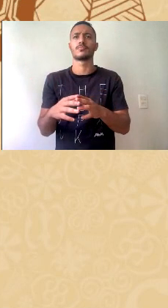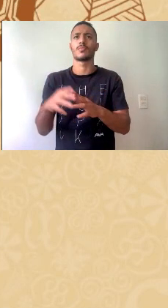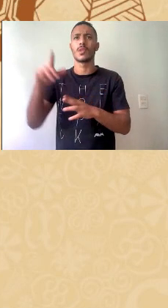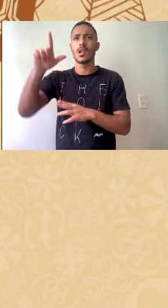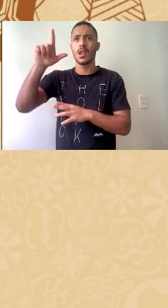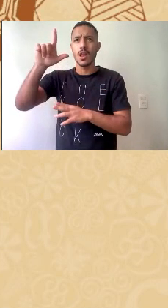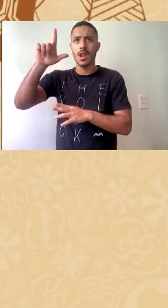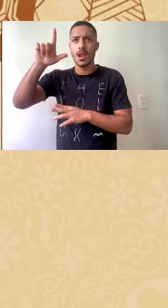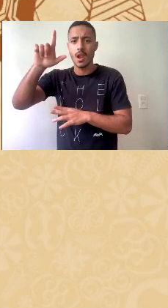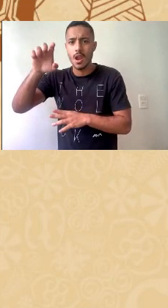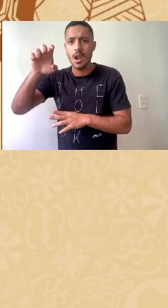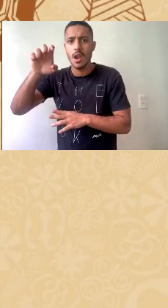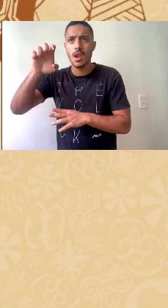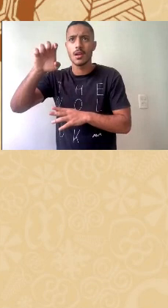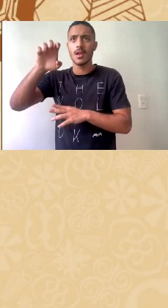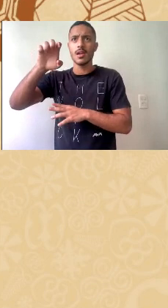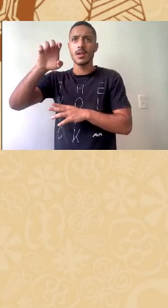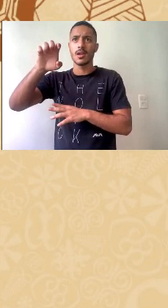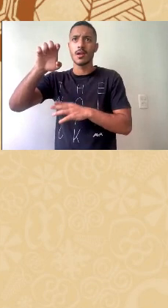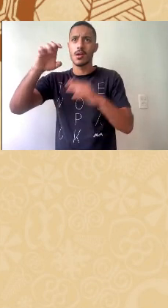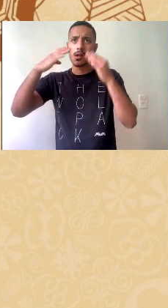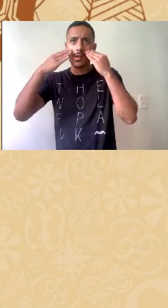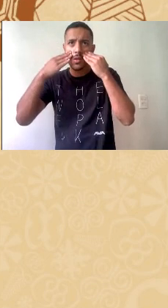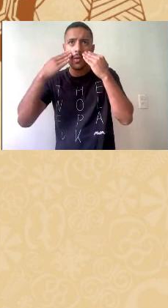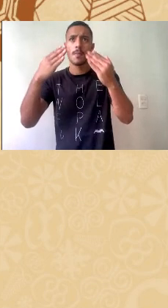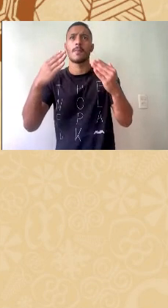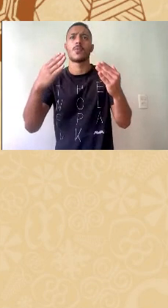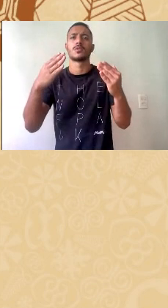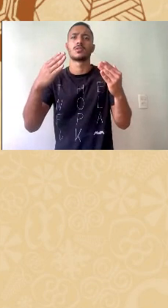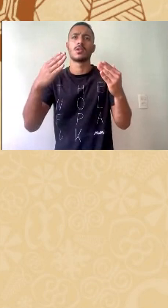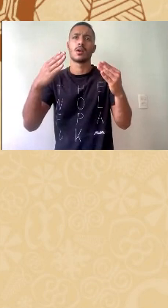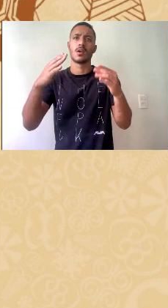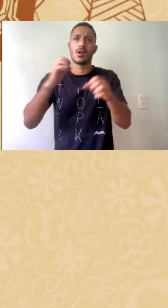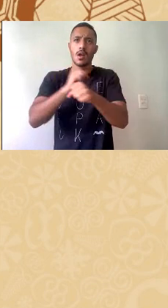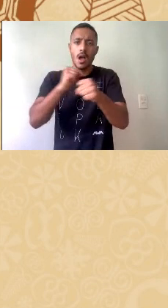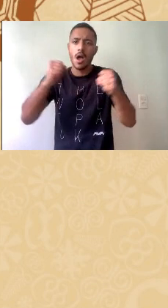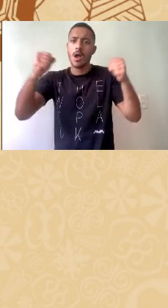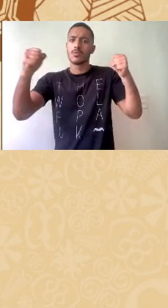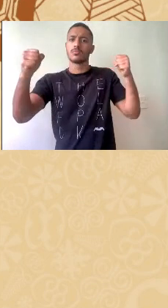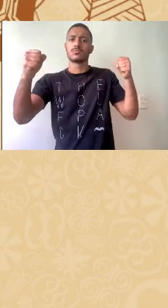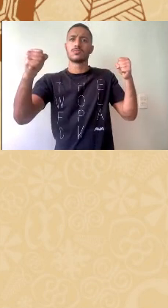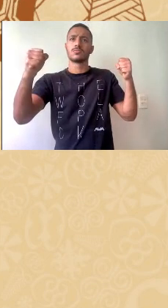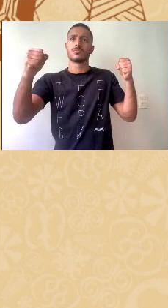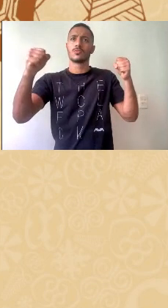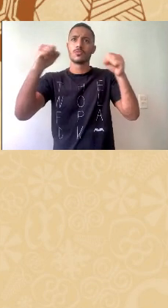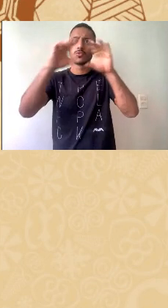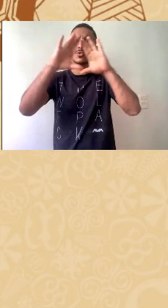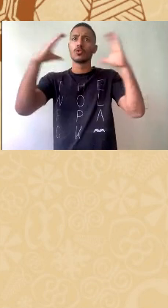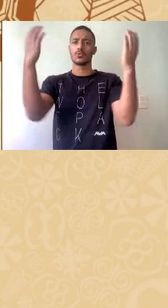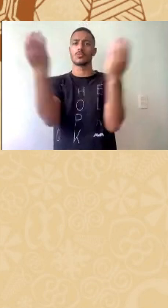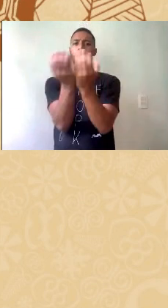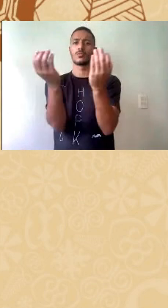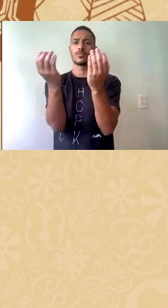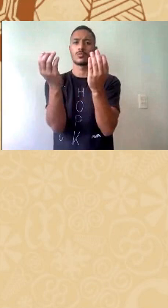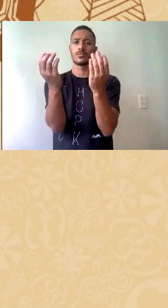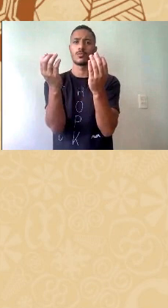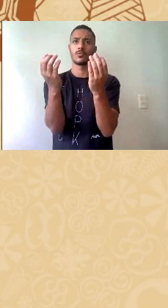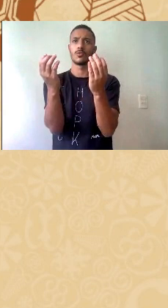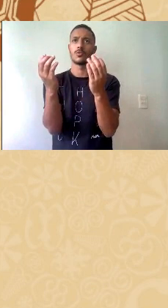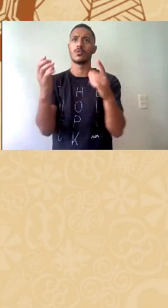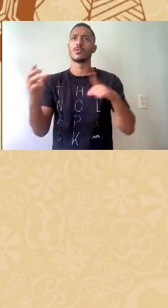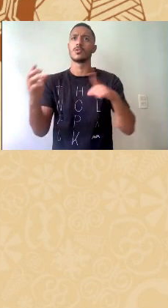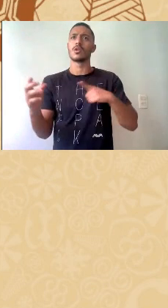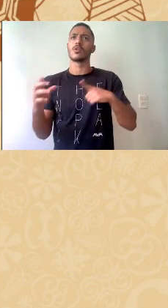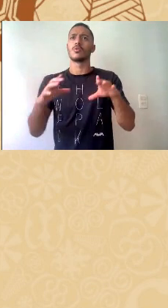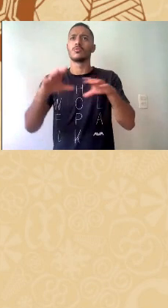Experimental do Negro significou um grande avanço no processo de organização da comunidade, porque teve um certo deslocamento dessa perspectiva